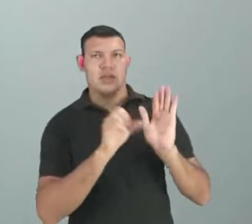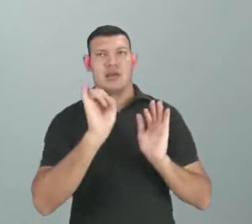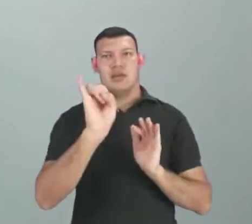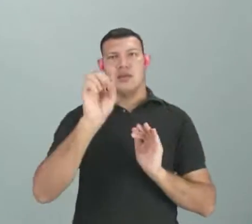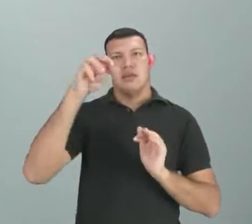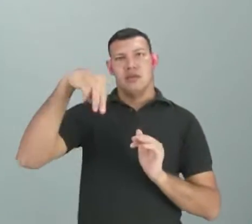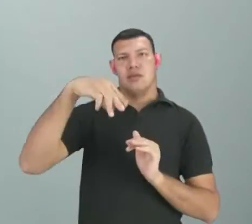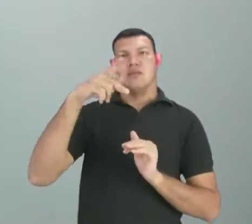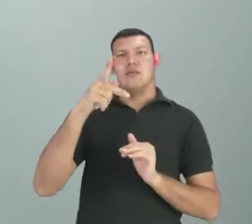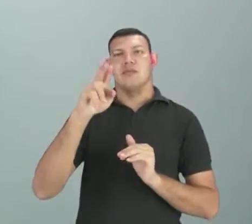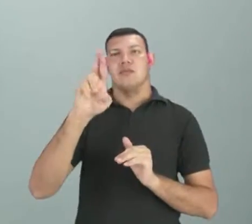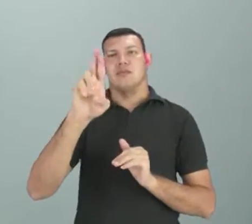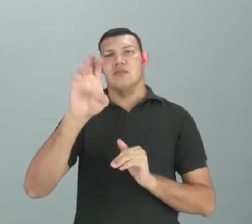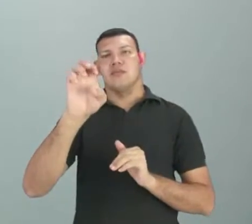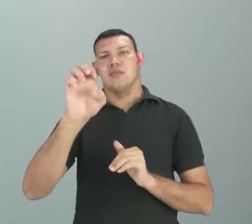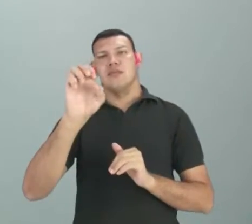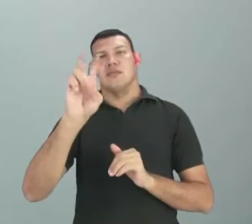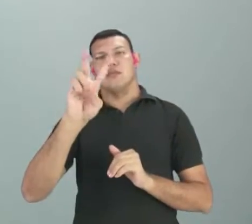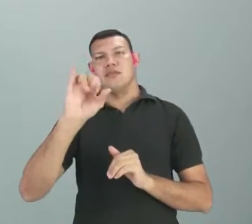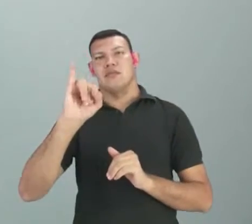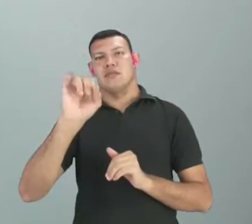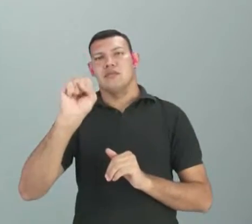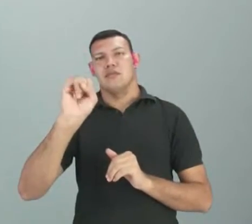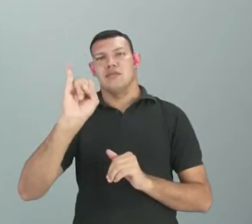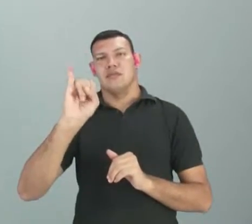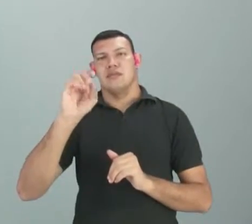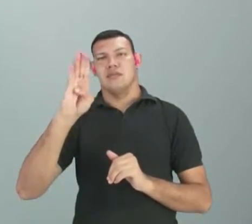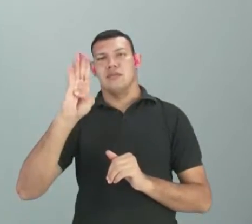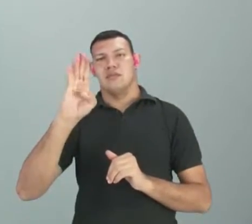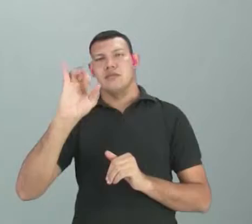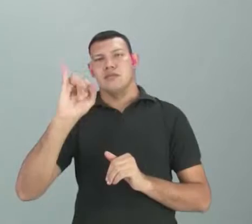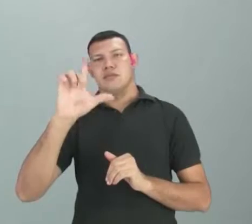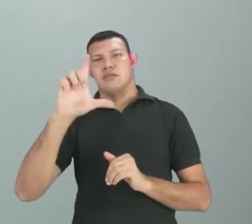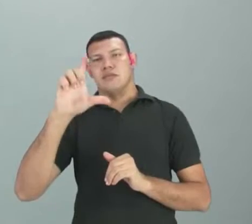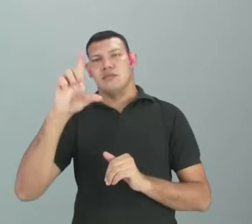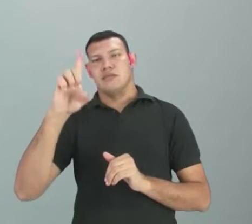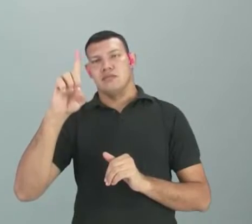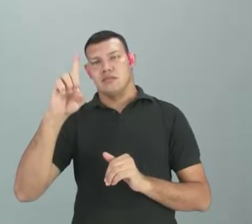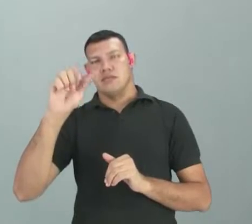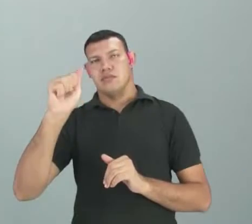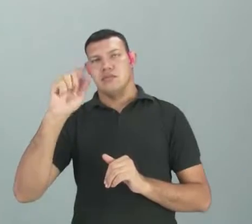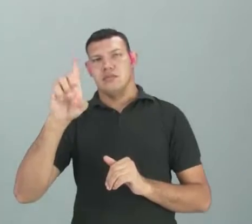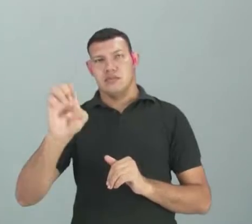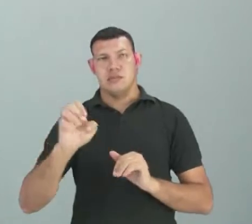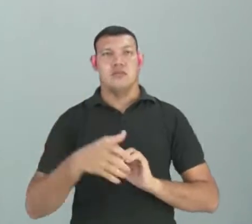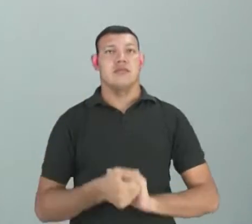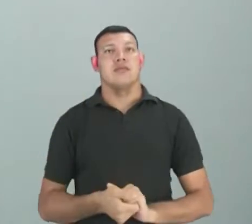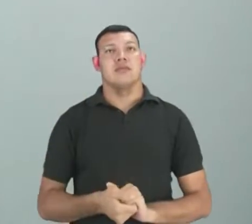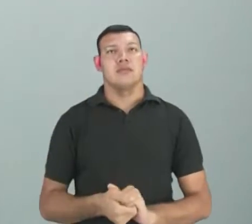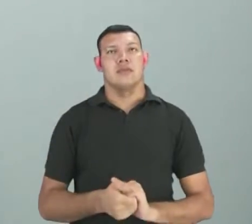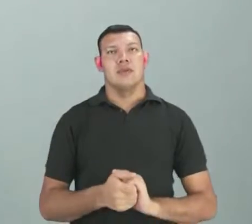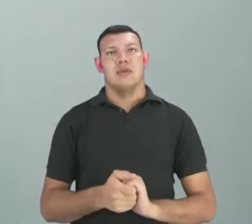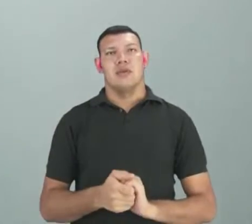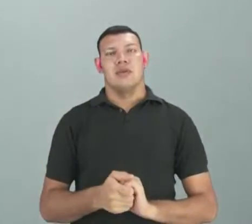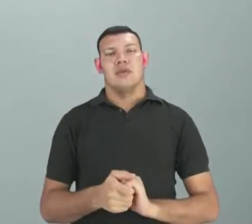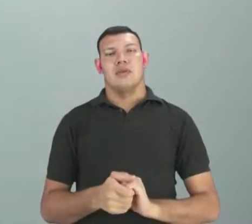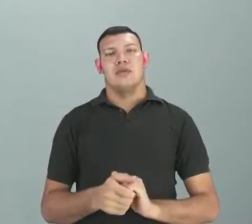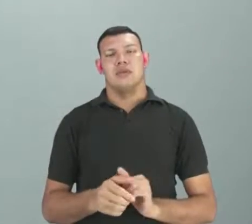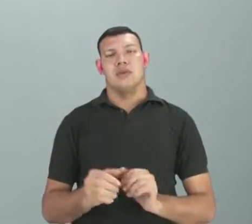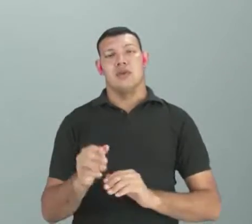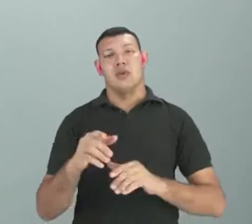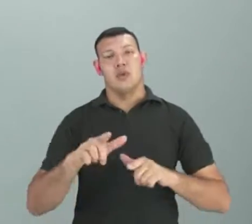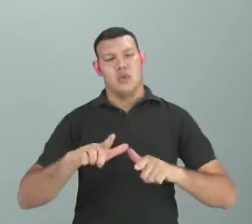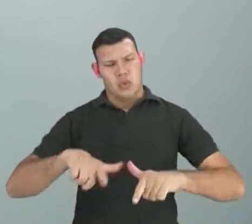imprevisibilidade, os oponentes ou alvos, né? A fusão de ataque ou defesa, né? Tem lutas que a pessoa ela mais ataca